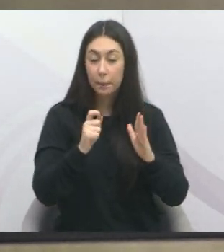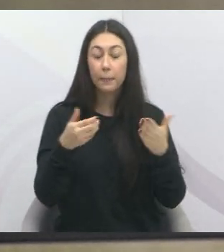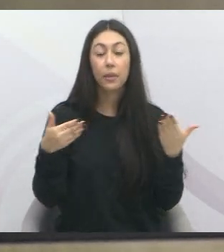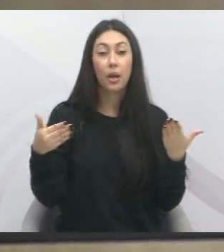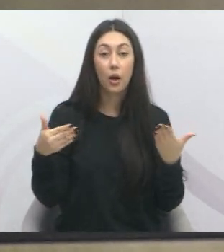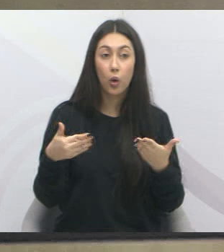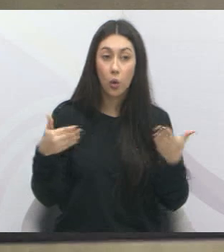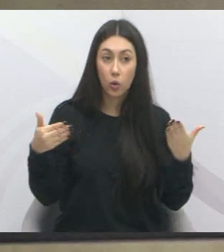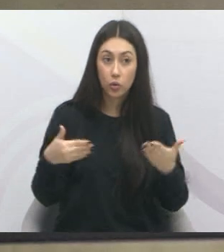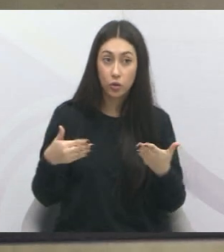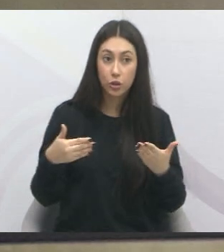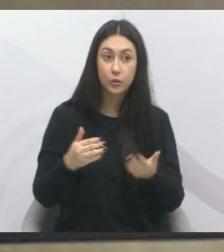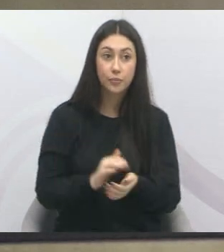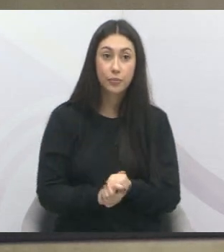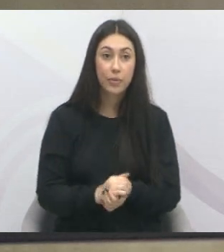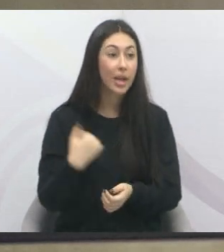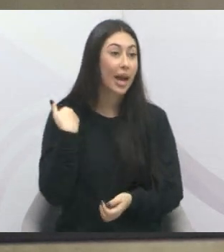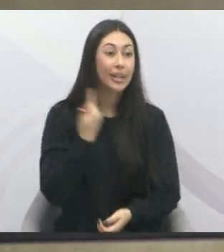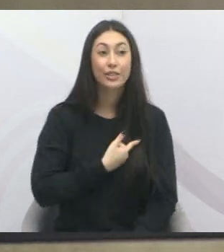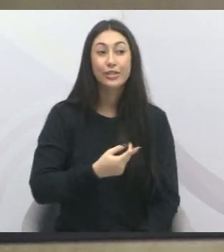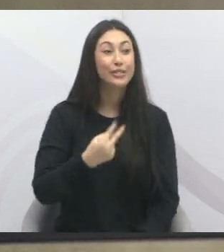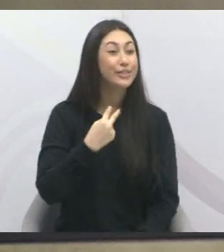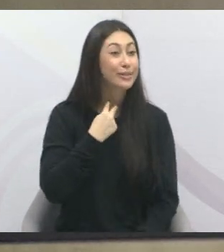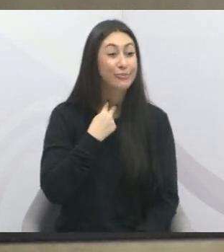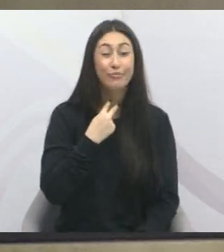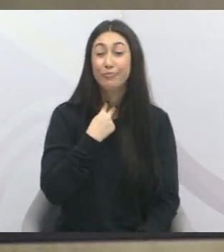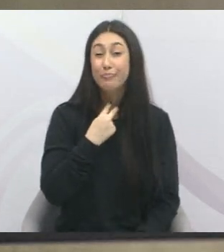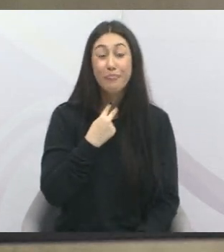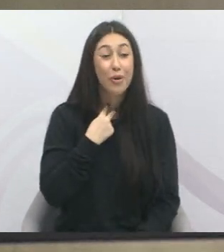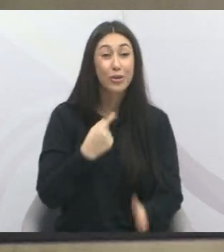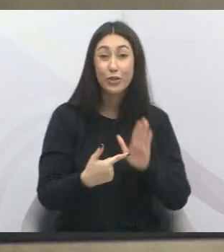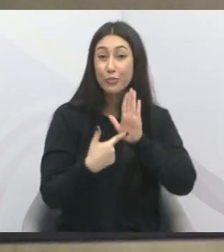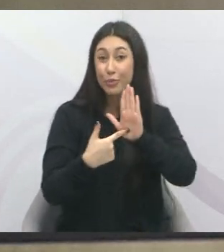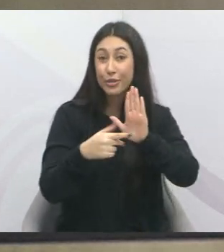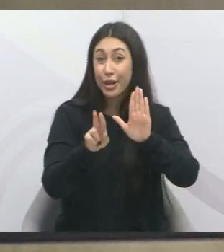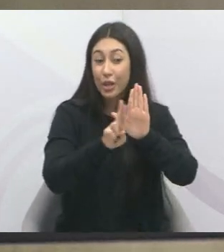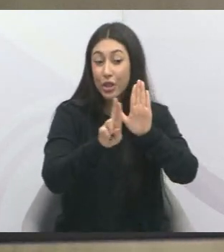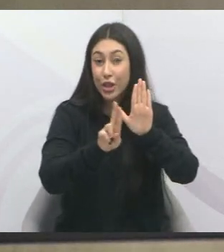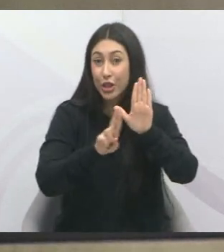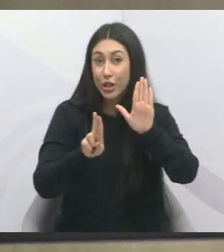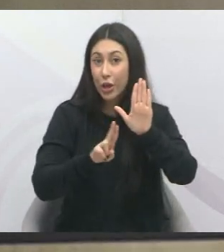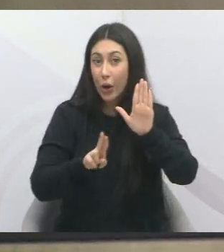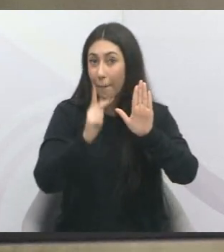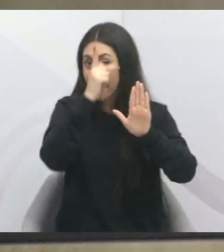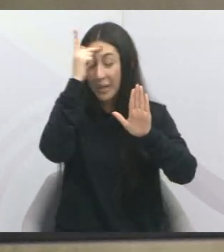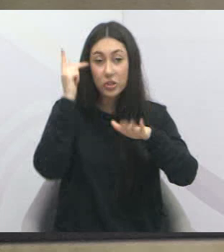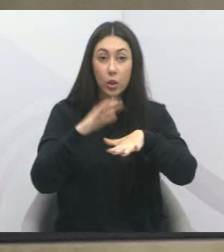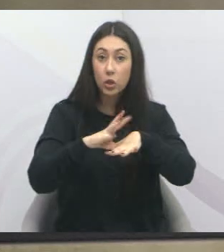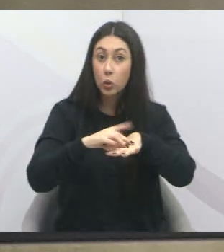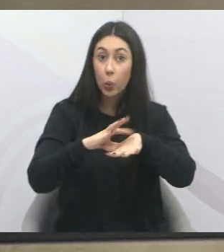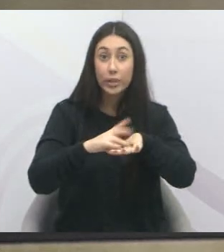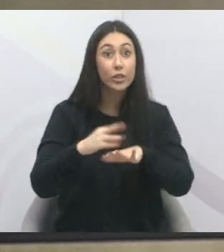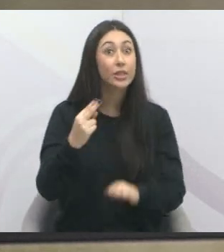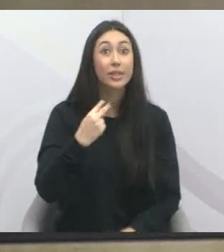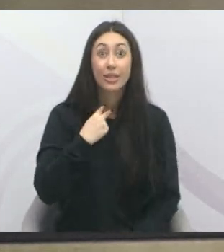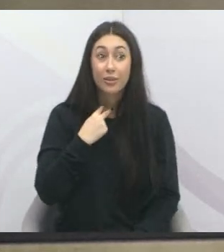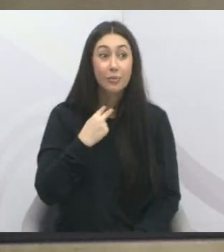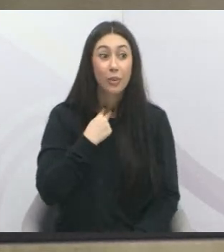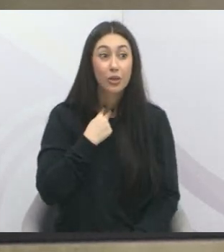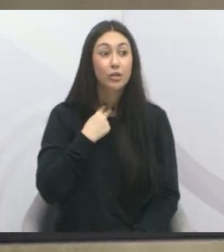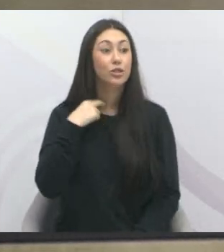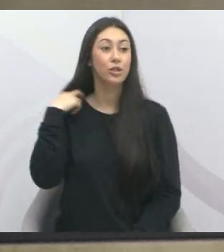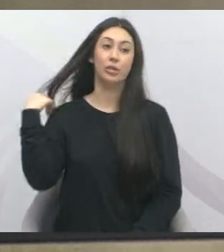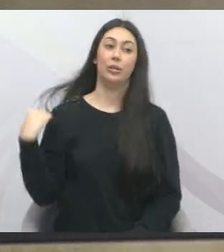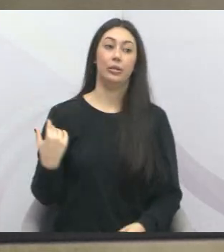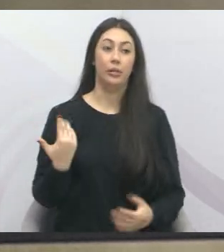hoje, a gente não pode publicar de forma alguma nome de paciente. Isso, a gente tem